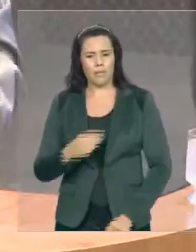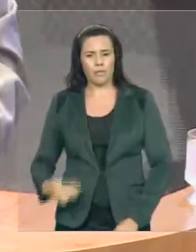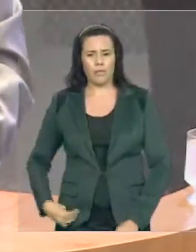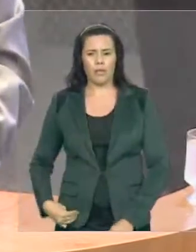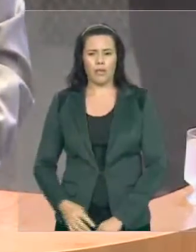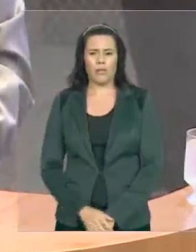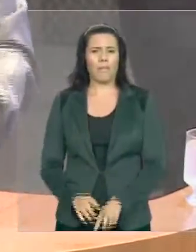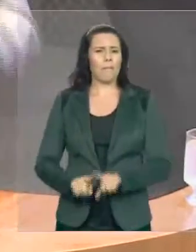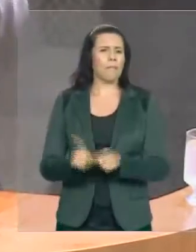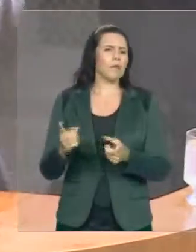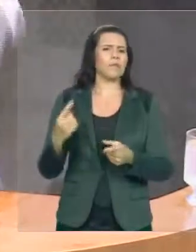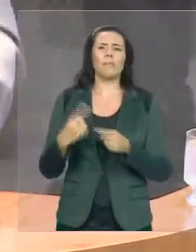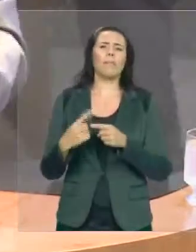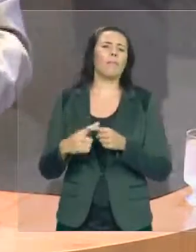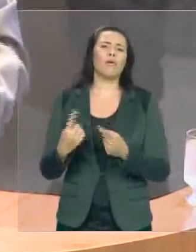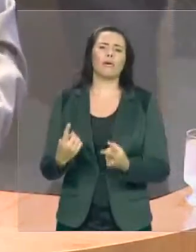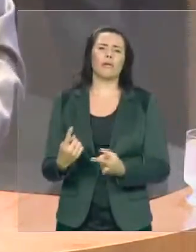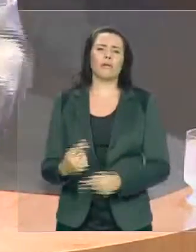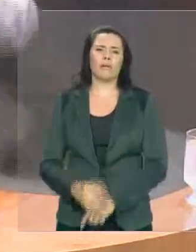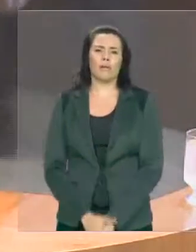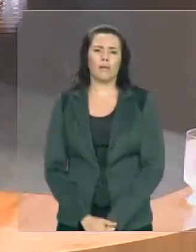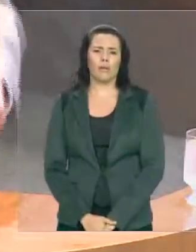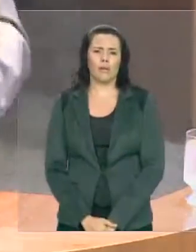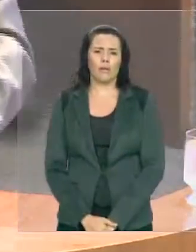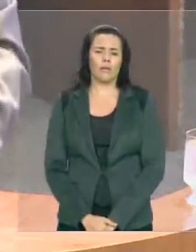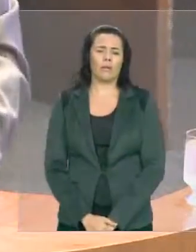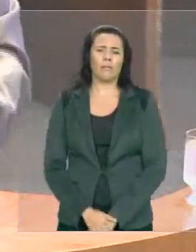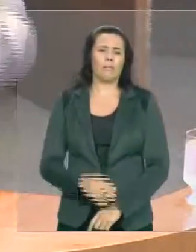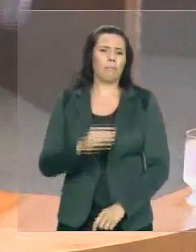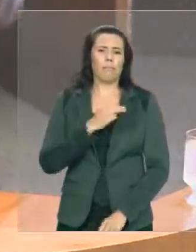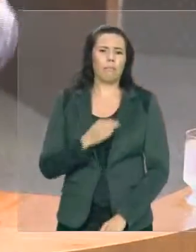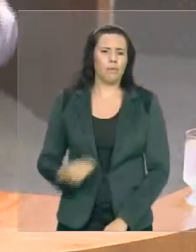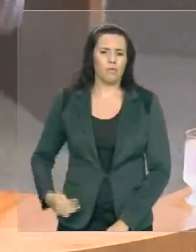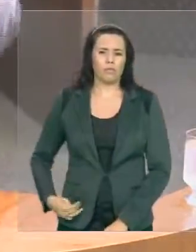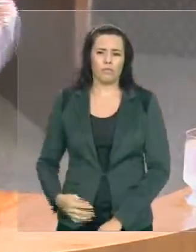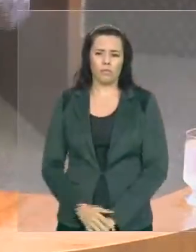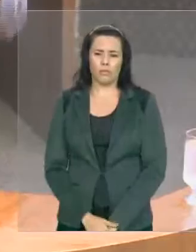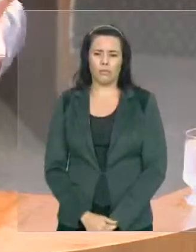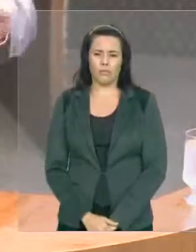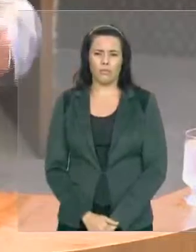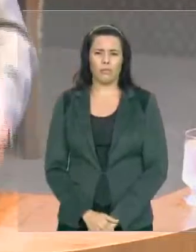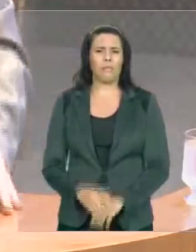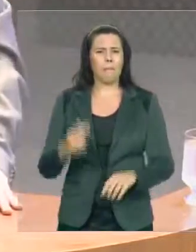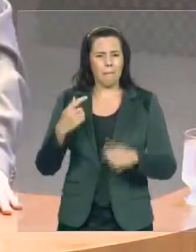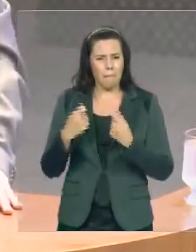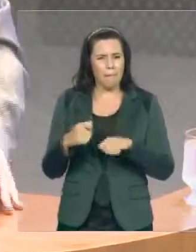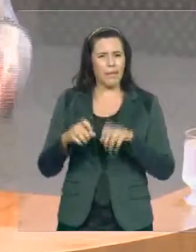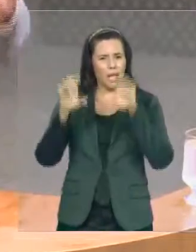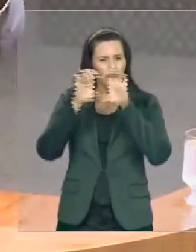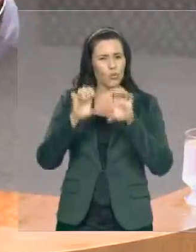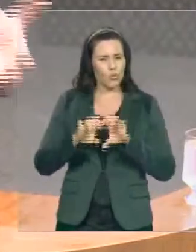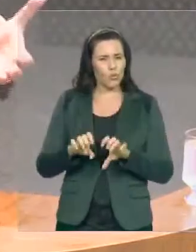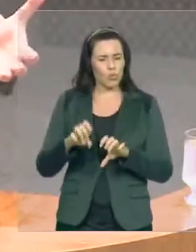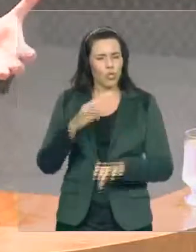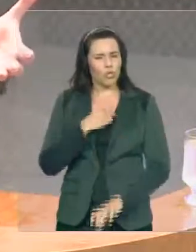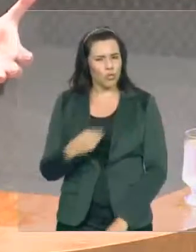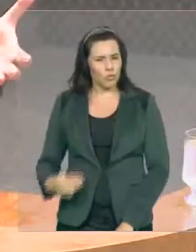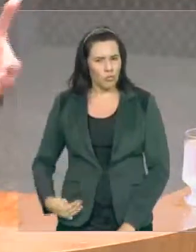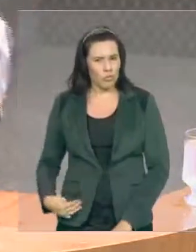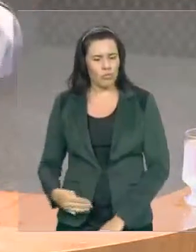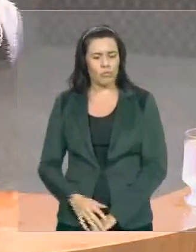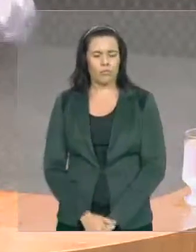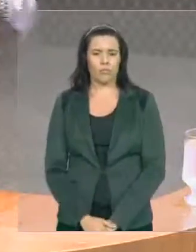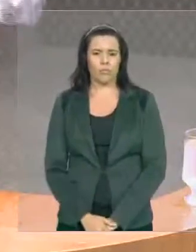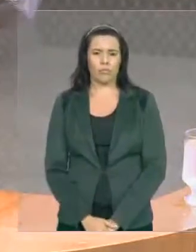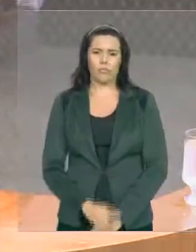ministro? Se ele tem a mesma estrutura, pode continuar fiscalizando, mas tem que ter o status de ministro. É que se criam órgãos que